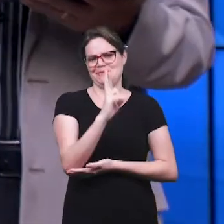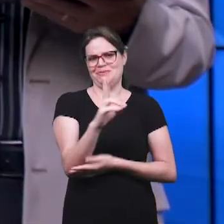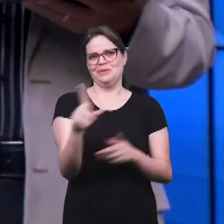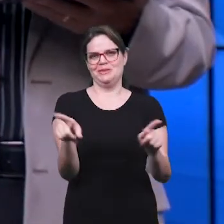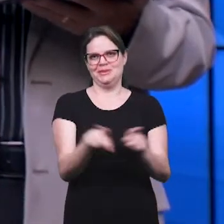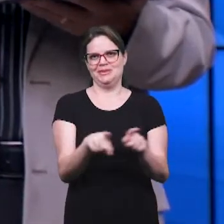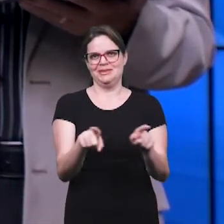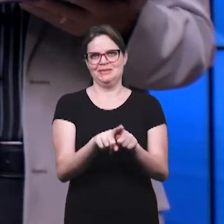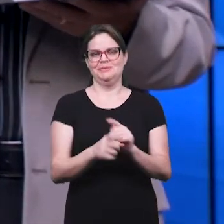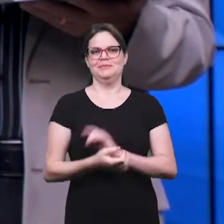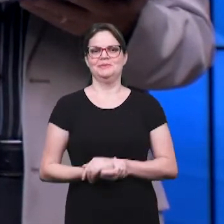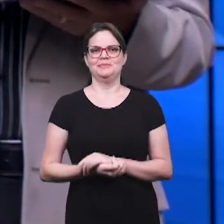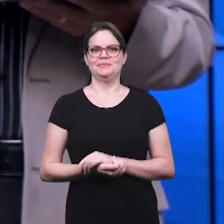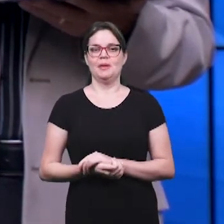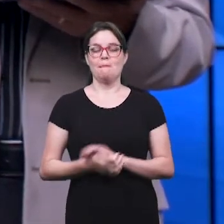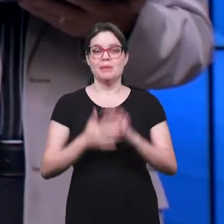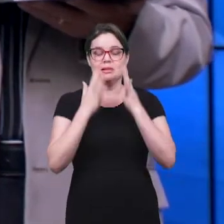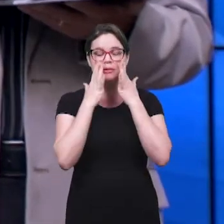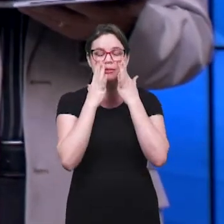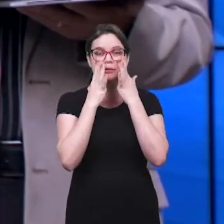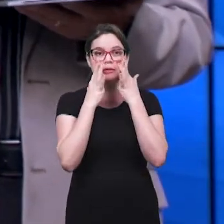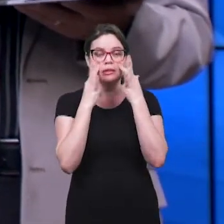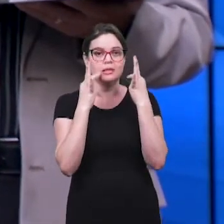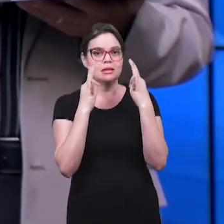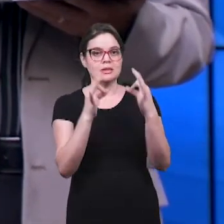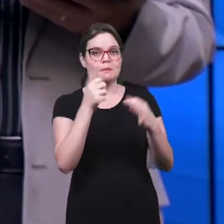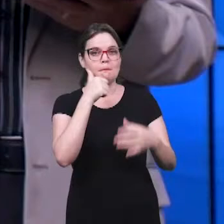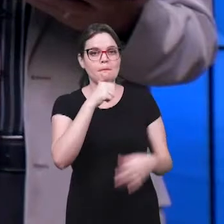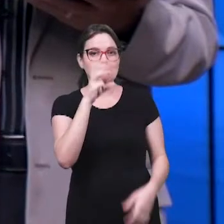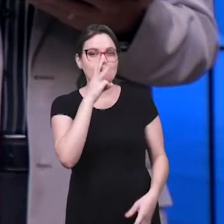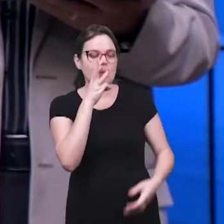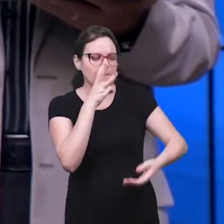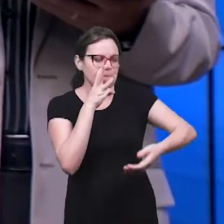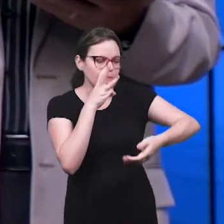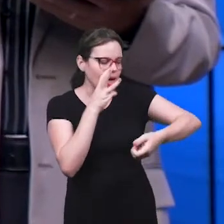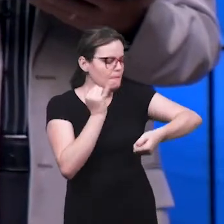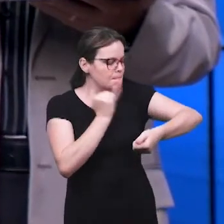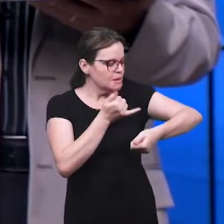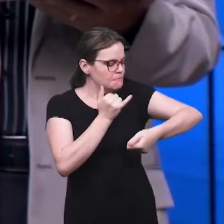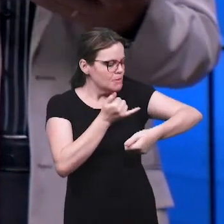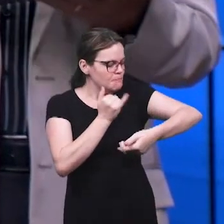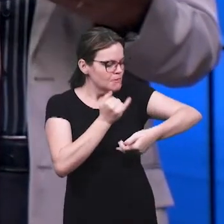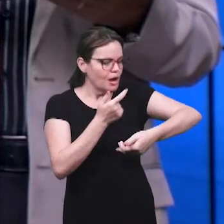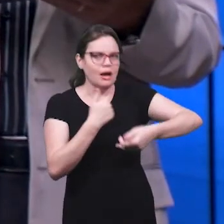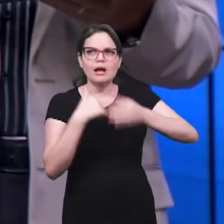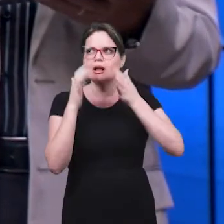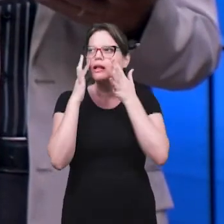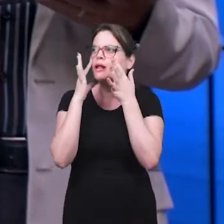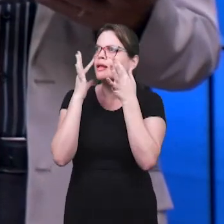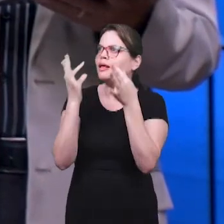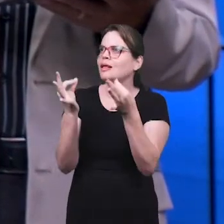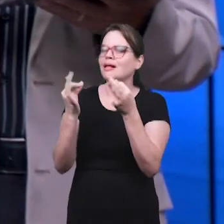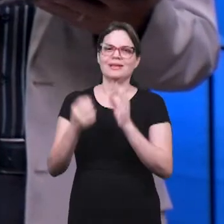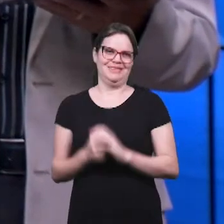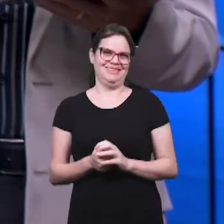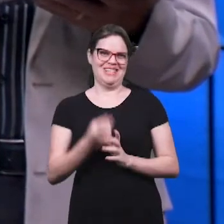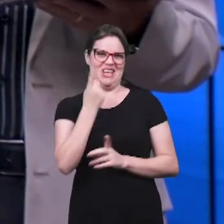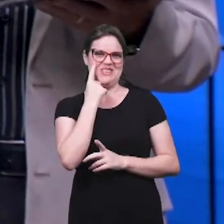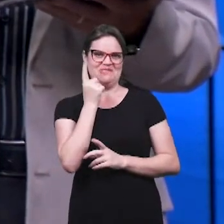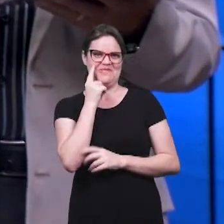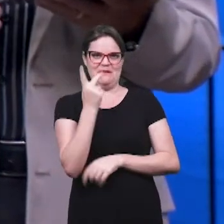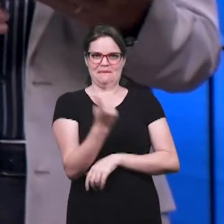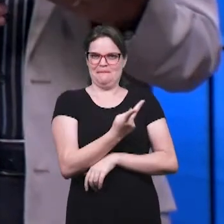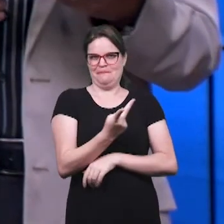também, atendendo, prestando atenção ali naquilo que a mãe lhe fala. Vamos então a estes dois bebês, no estado